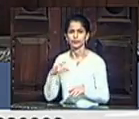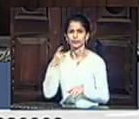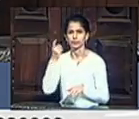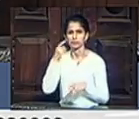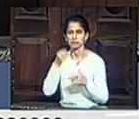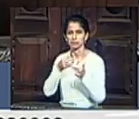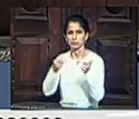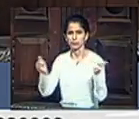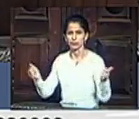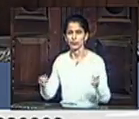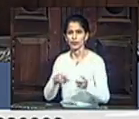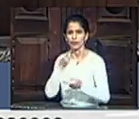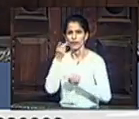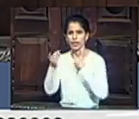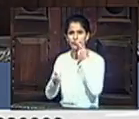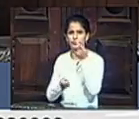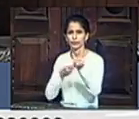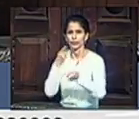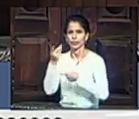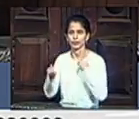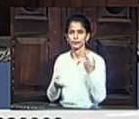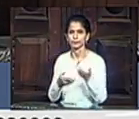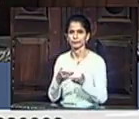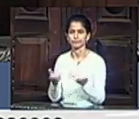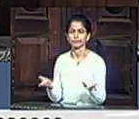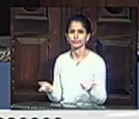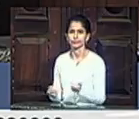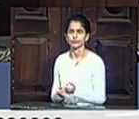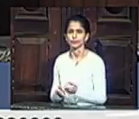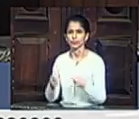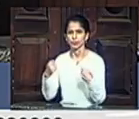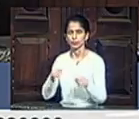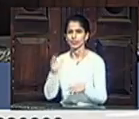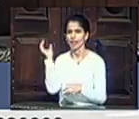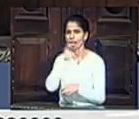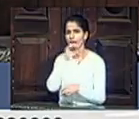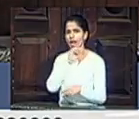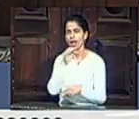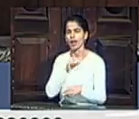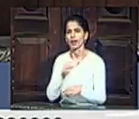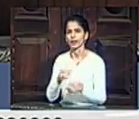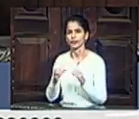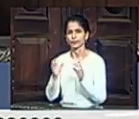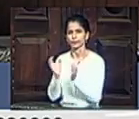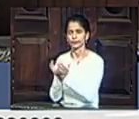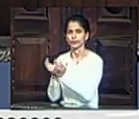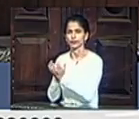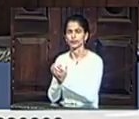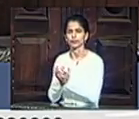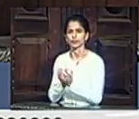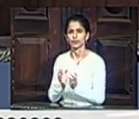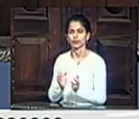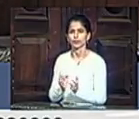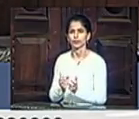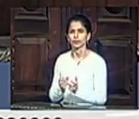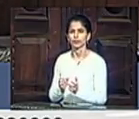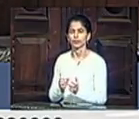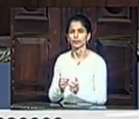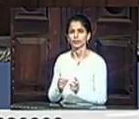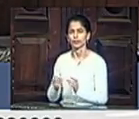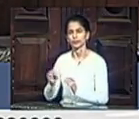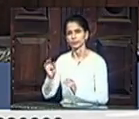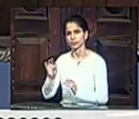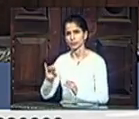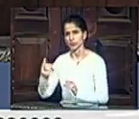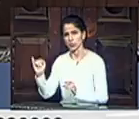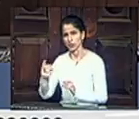Albertassi, falei com o presidente Pisciani, que nós temos que ter urgentemente uma comissão liderada pela Comissão de Tributação da Alerj,